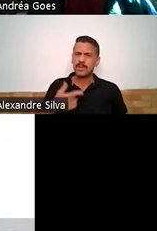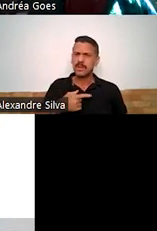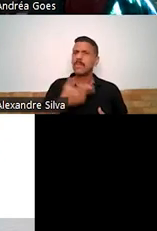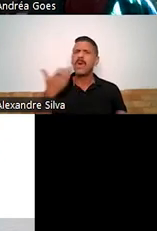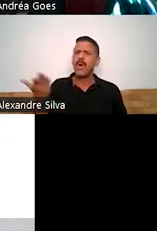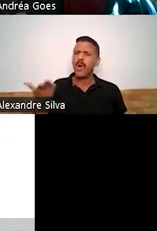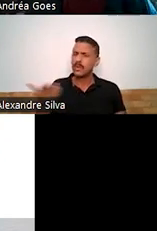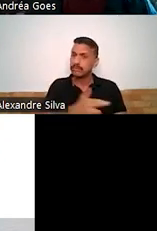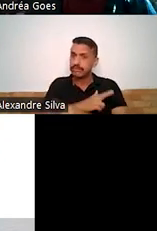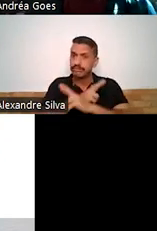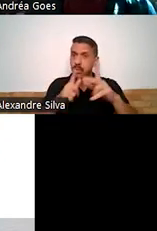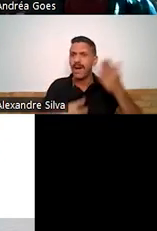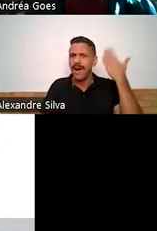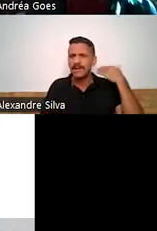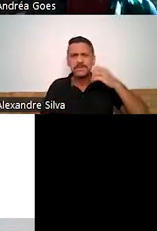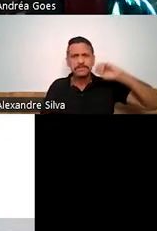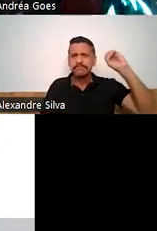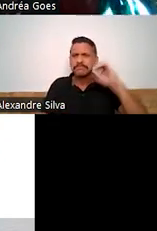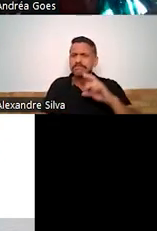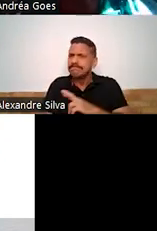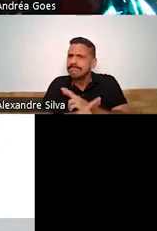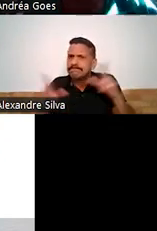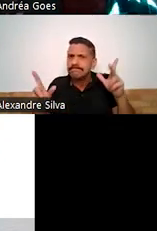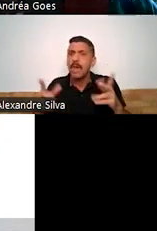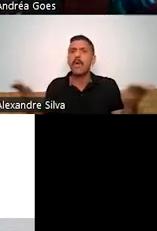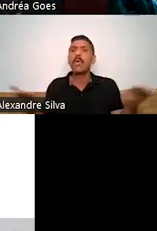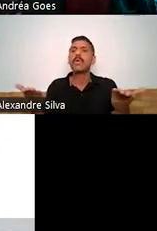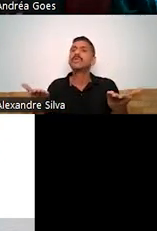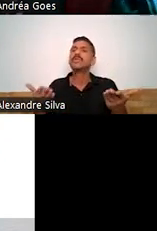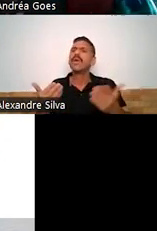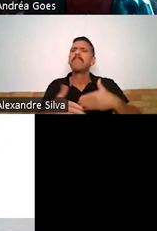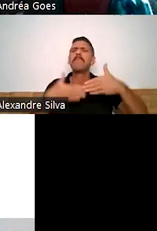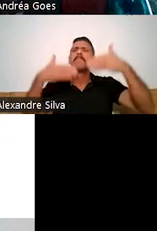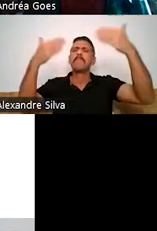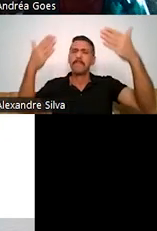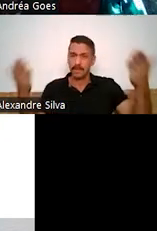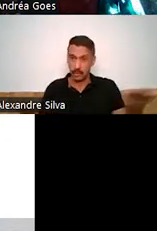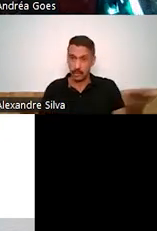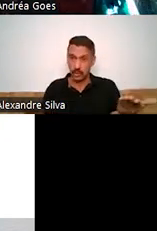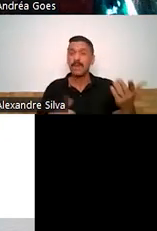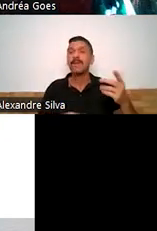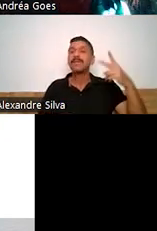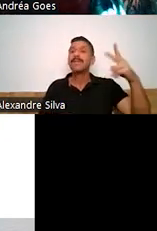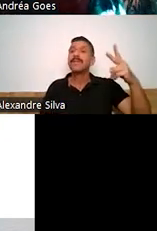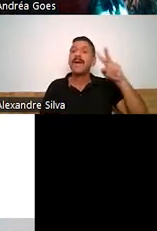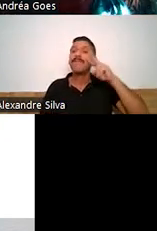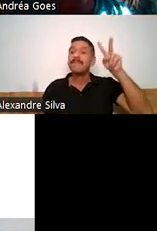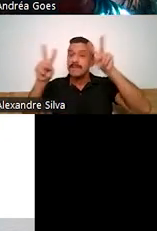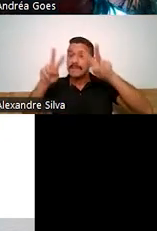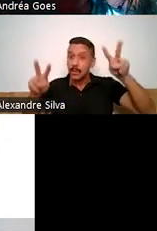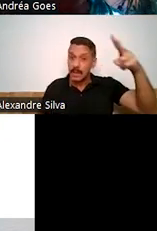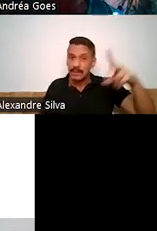mais? O que existe de fato, ou até que a gente até passou da previsão dele. Então, a gente tem esses